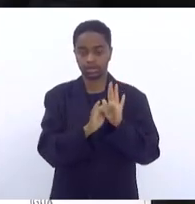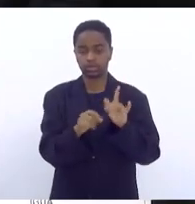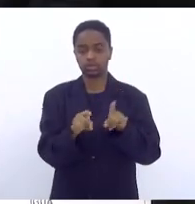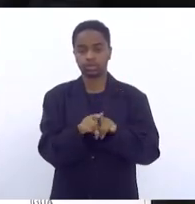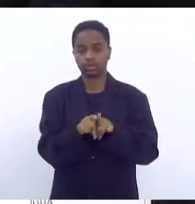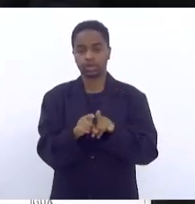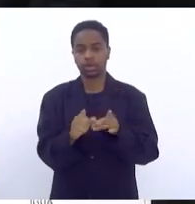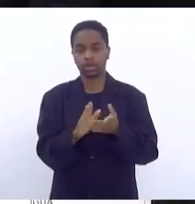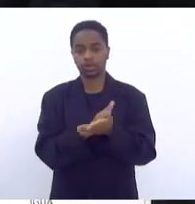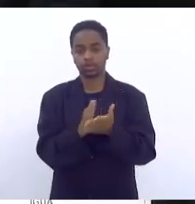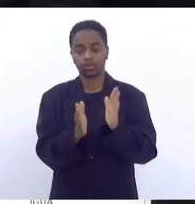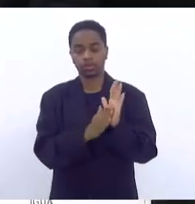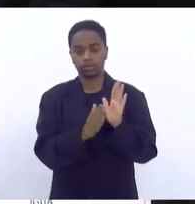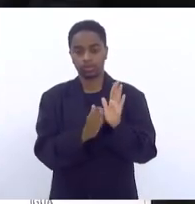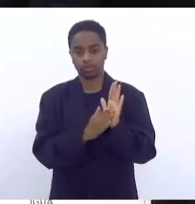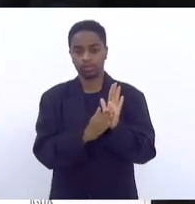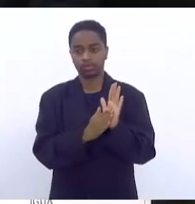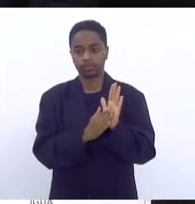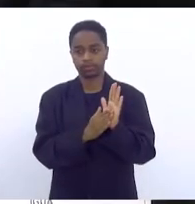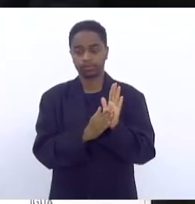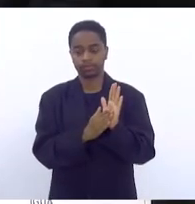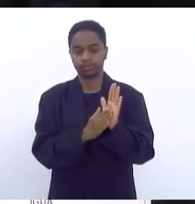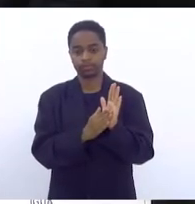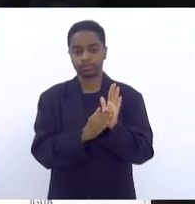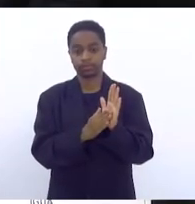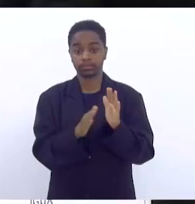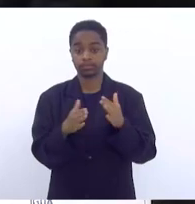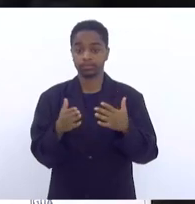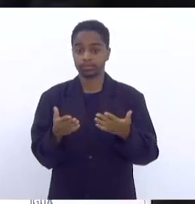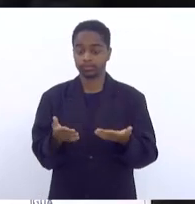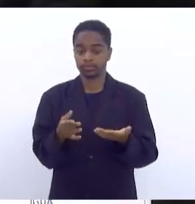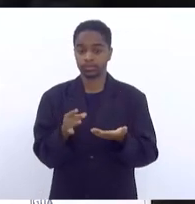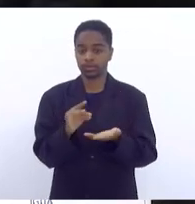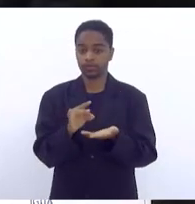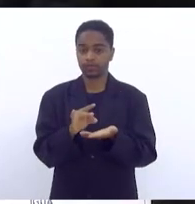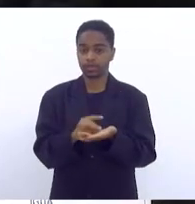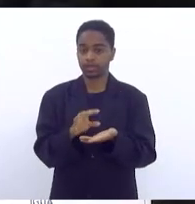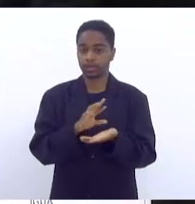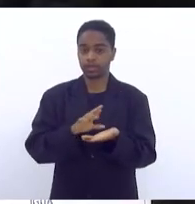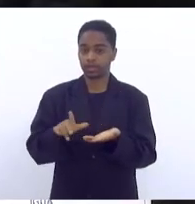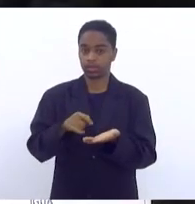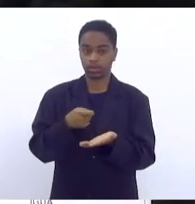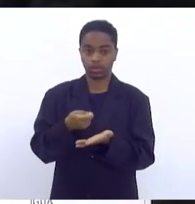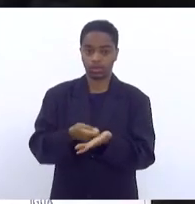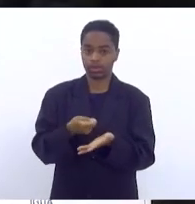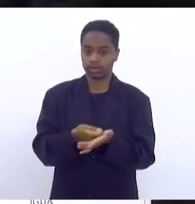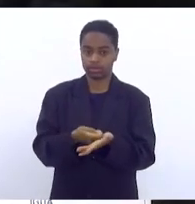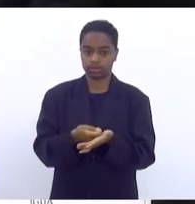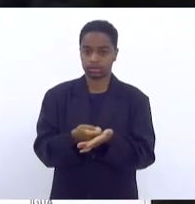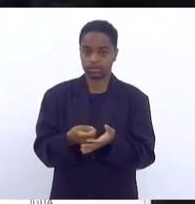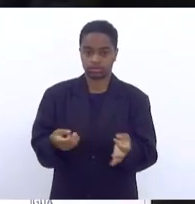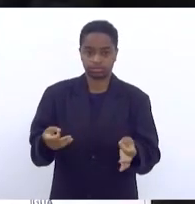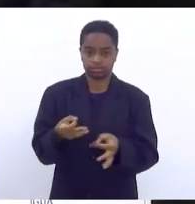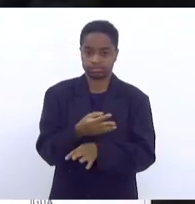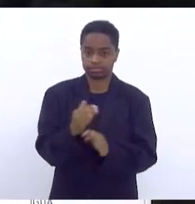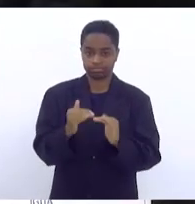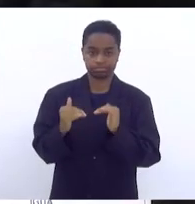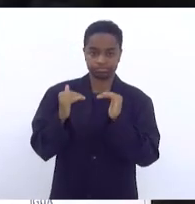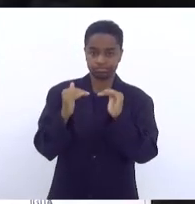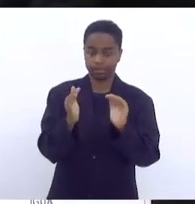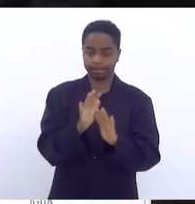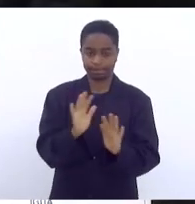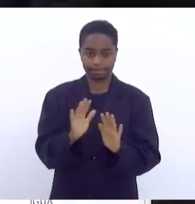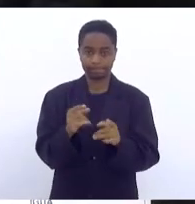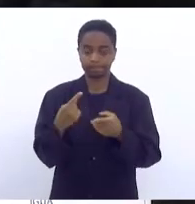aqui se subsumiram E essas não são obrigações absolutas a gente não chegará